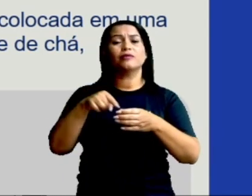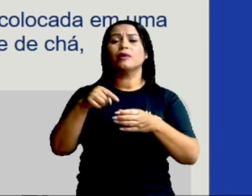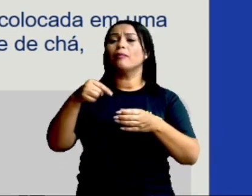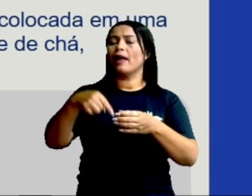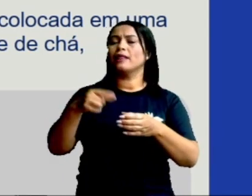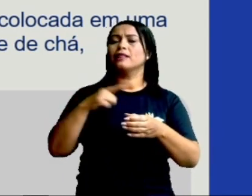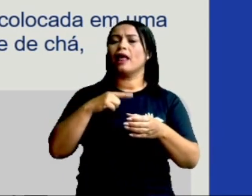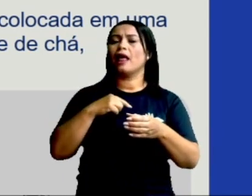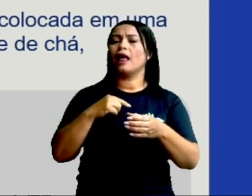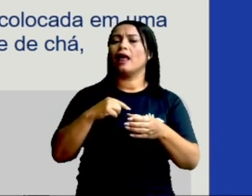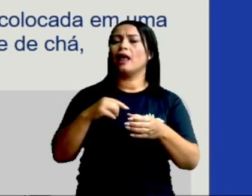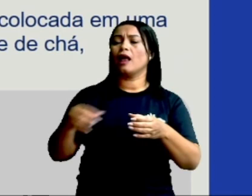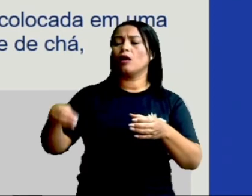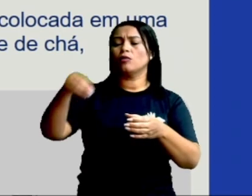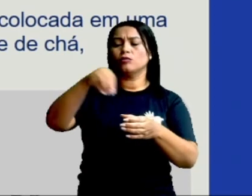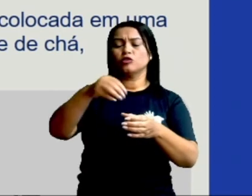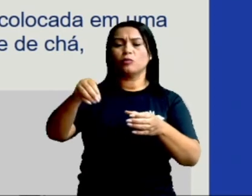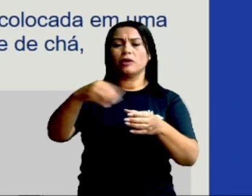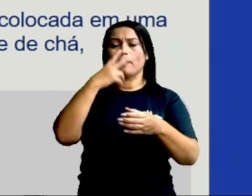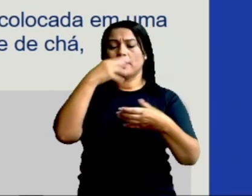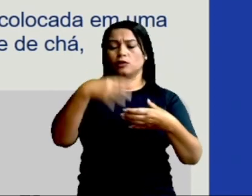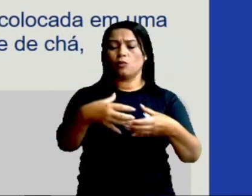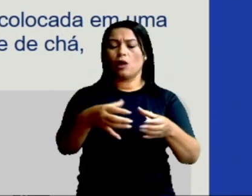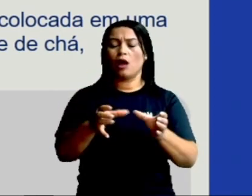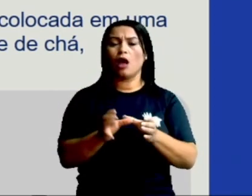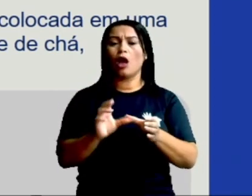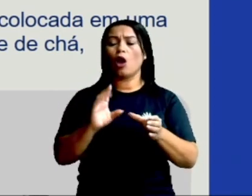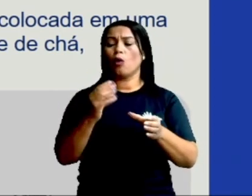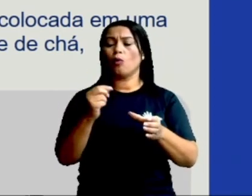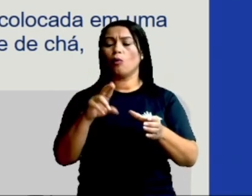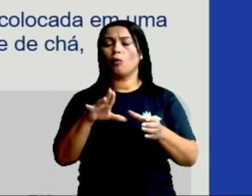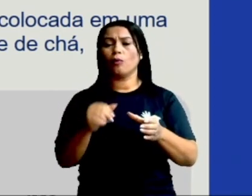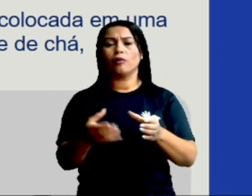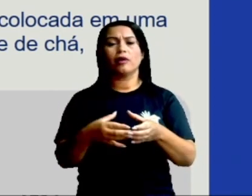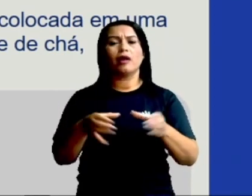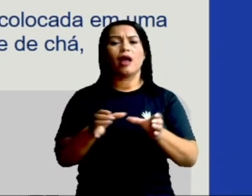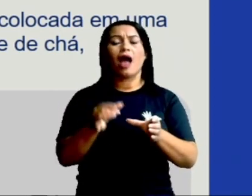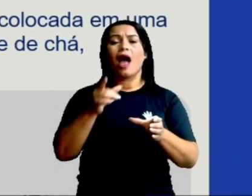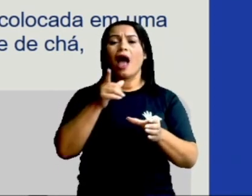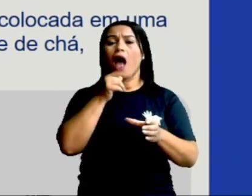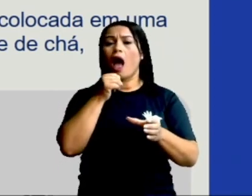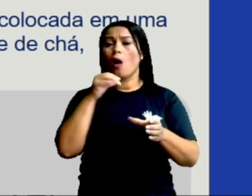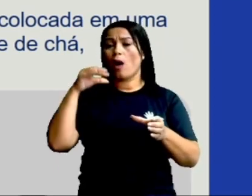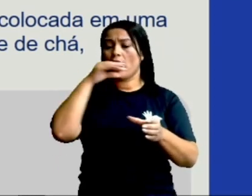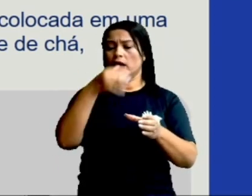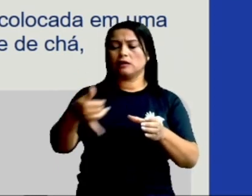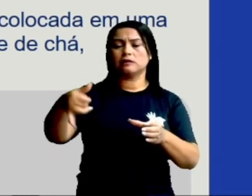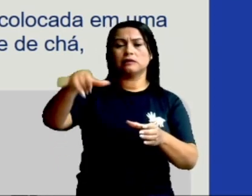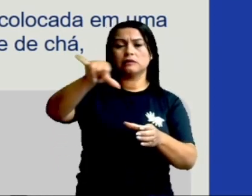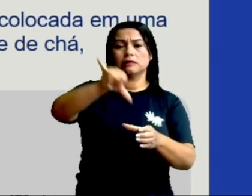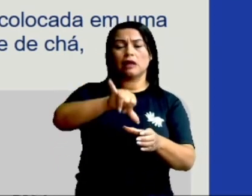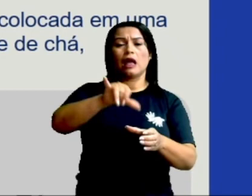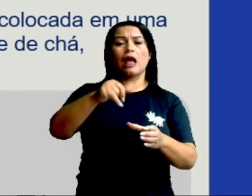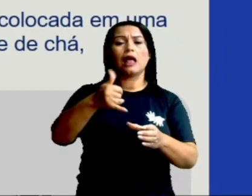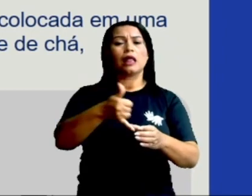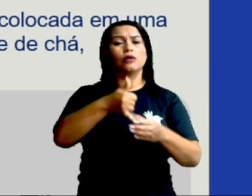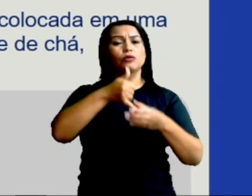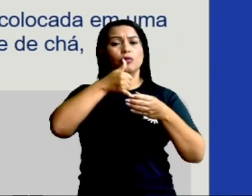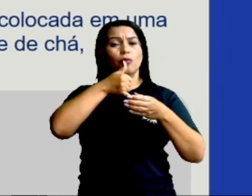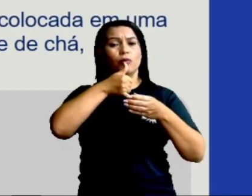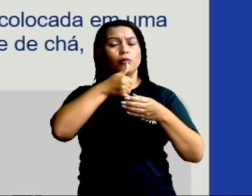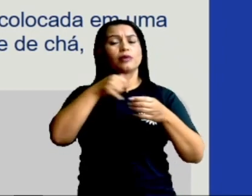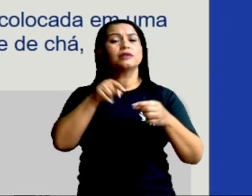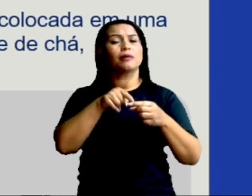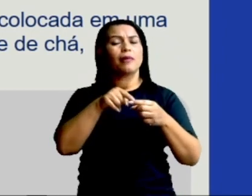e dá a Eva colocada em uma espécie de cuia e em seguida irrigada com água fervente O resultado é uma espécie de